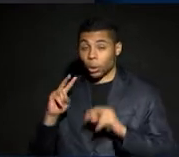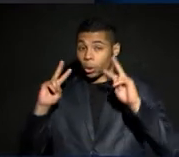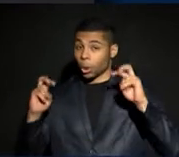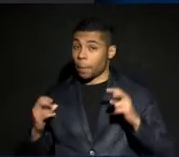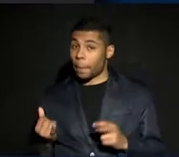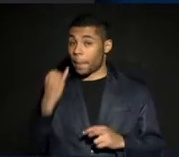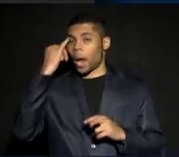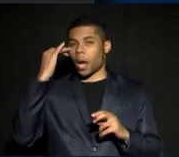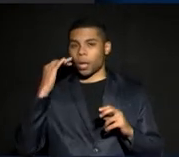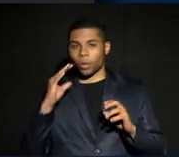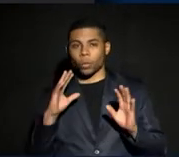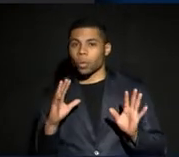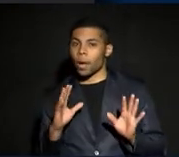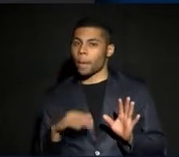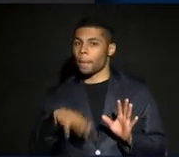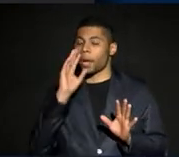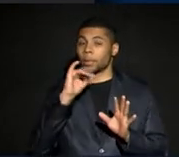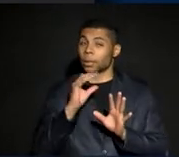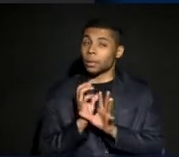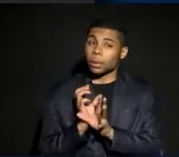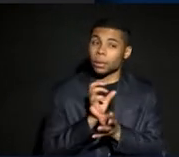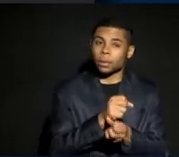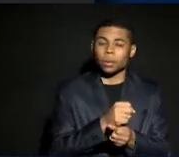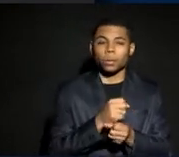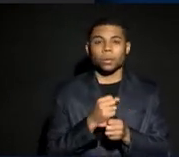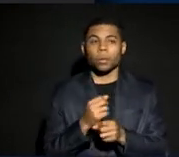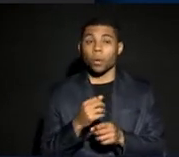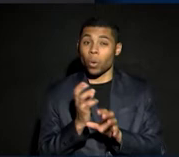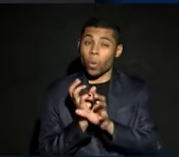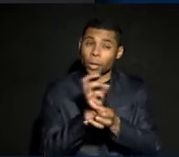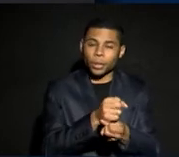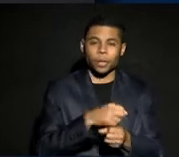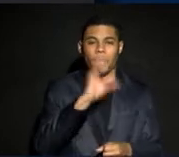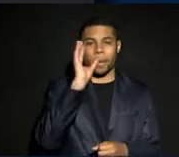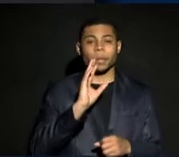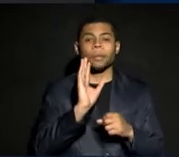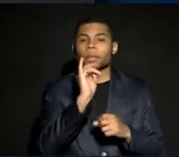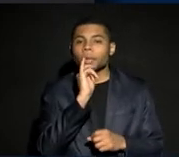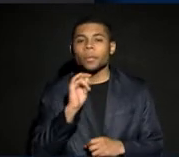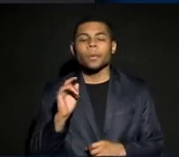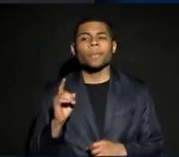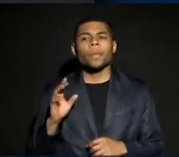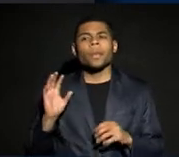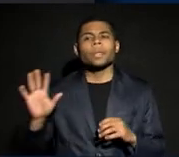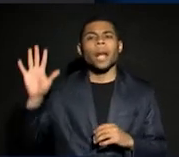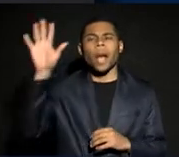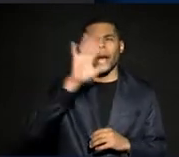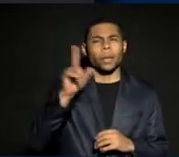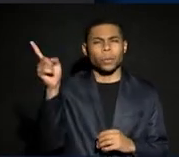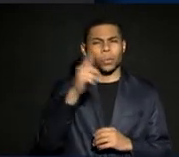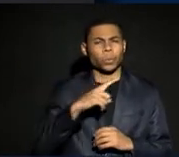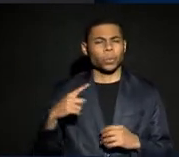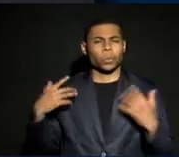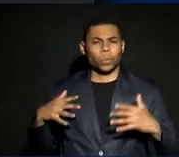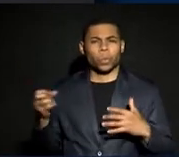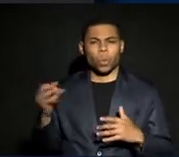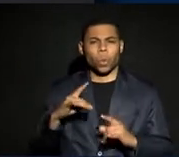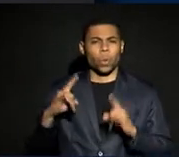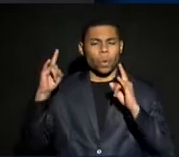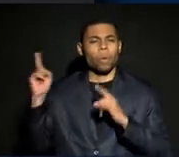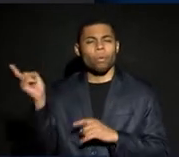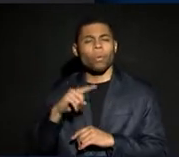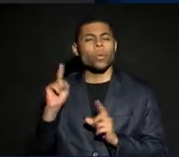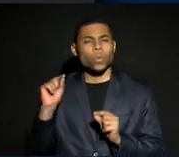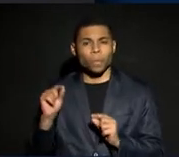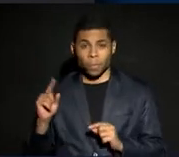não for só quantitativo. Se for qualitativo, é mais. O que, que os estados modernos estão fazendo? O estado